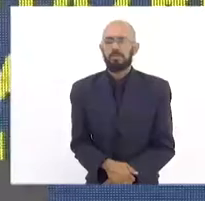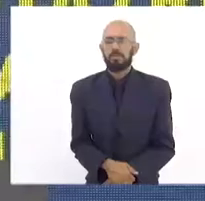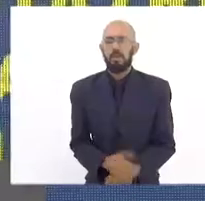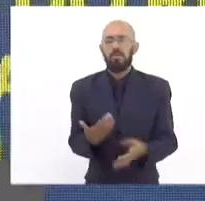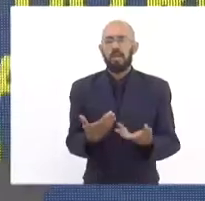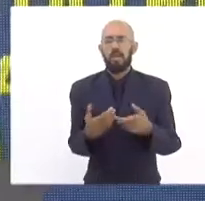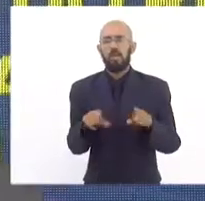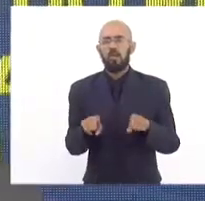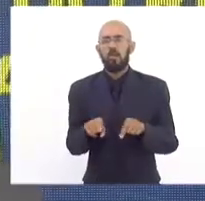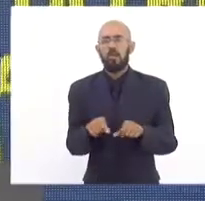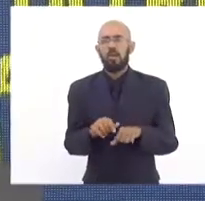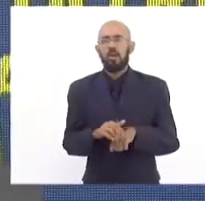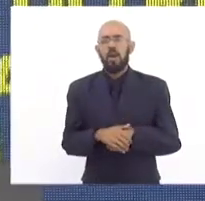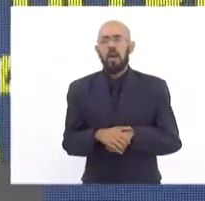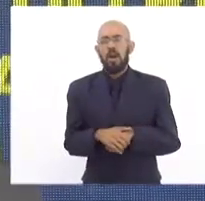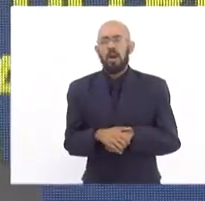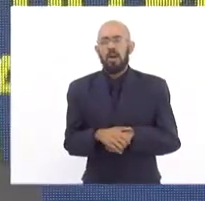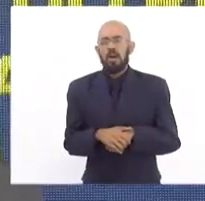Queria,